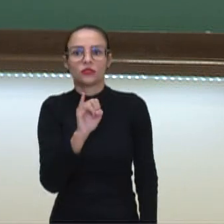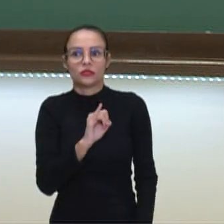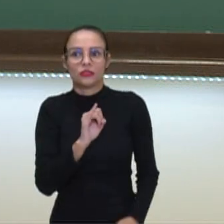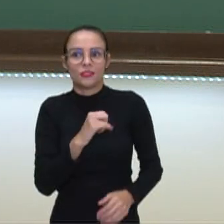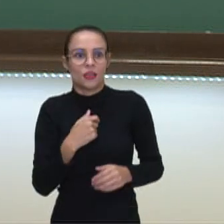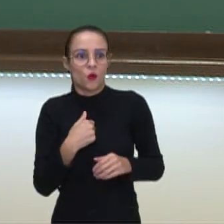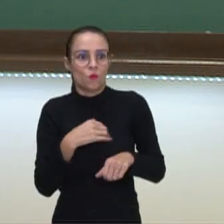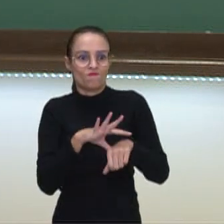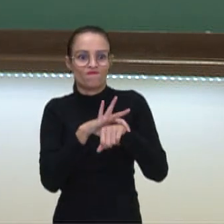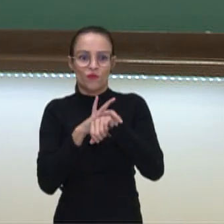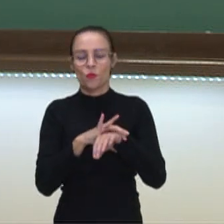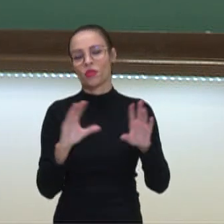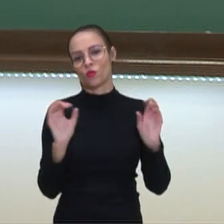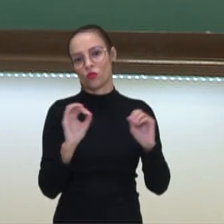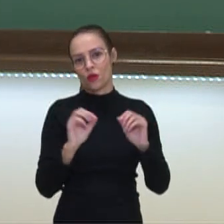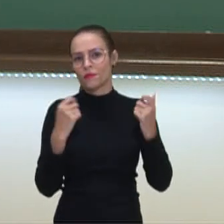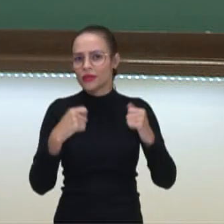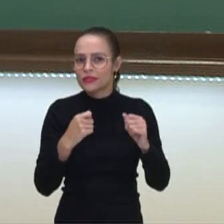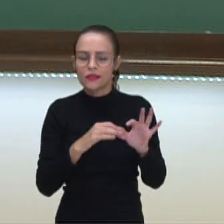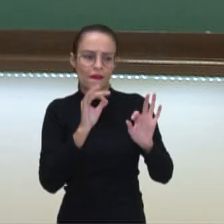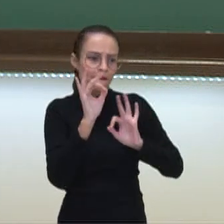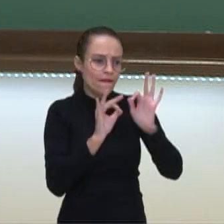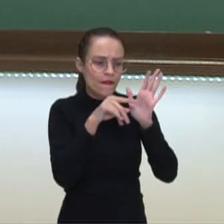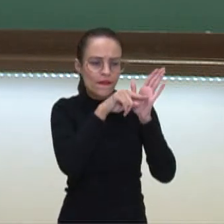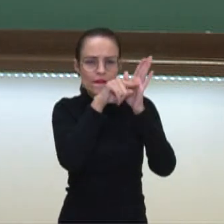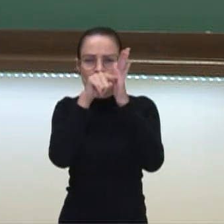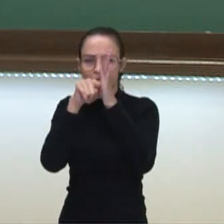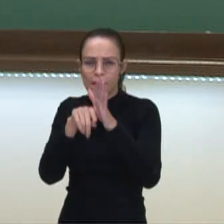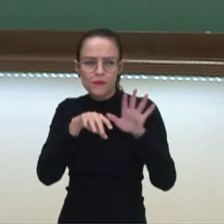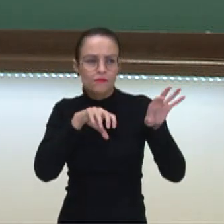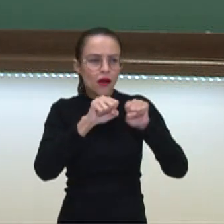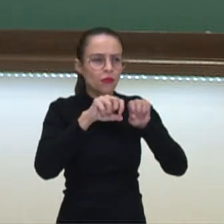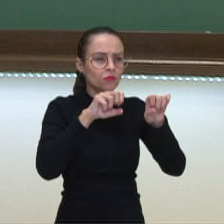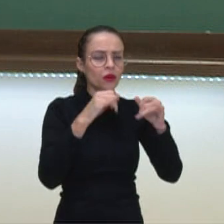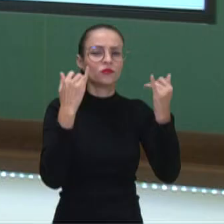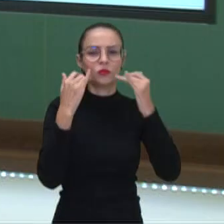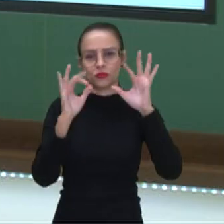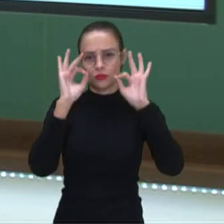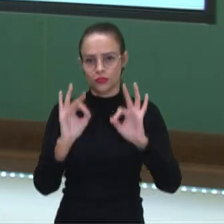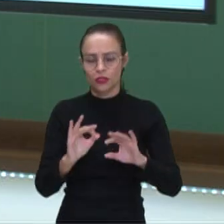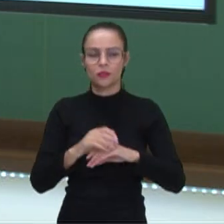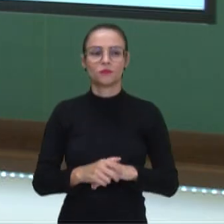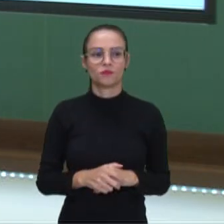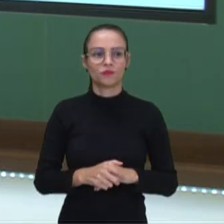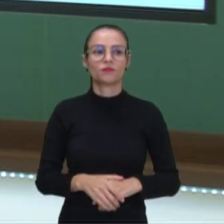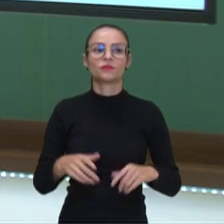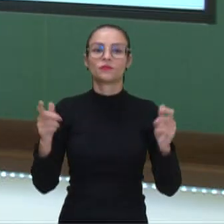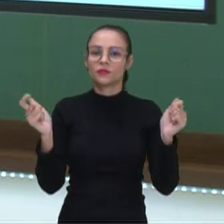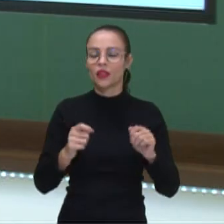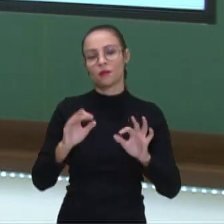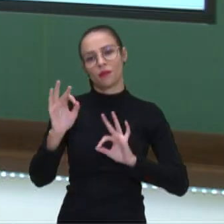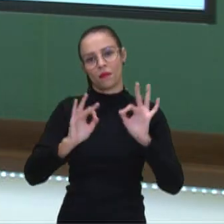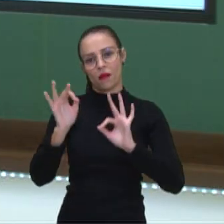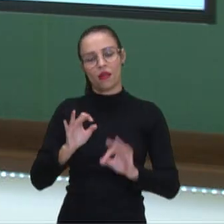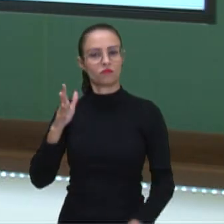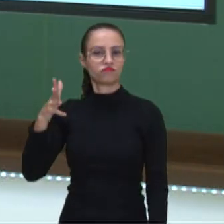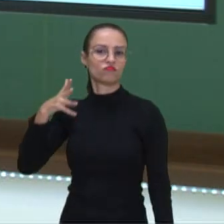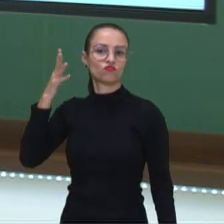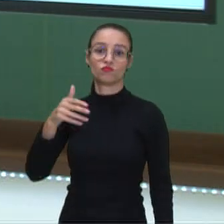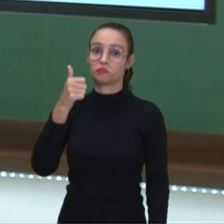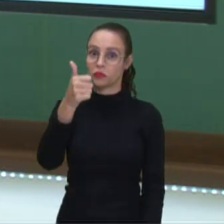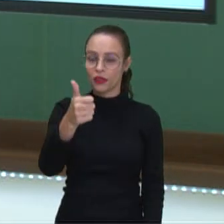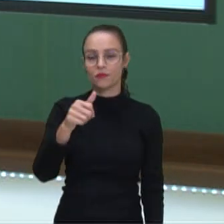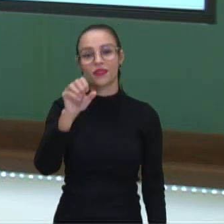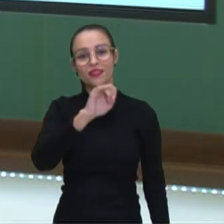Para preparar, checar as fontes, buscar informações corretas. Assim a gente pode preparar o nosso discurso, né?